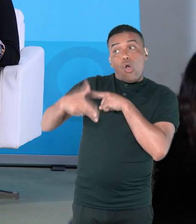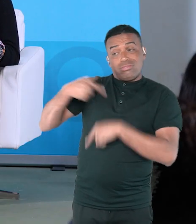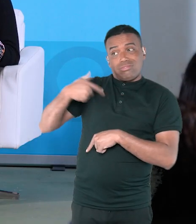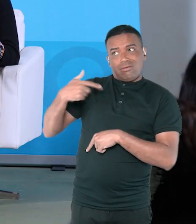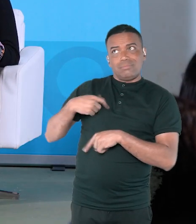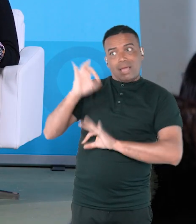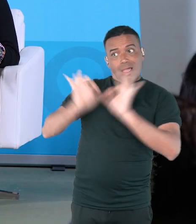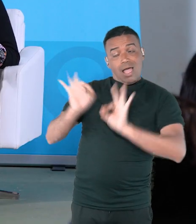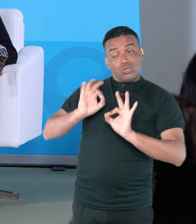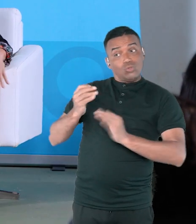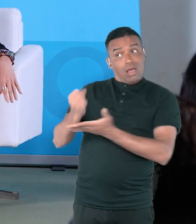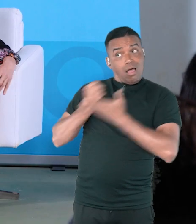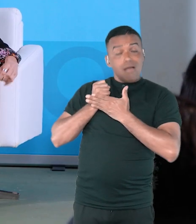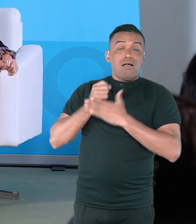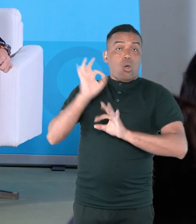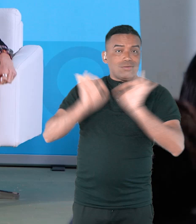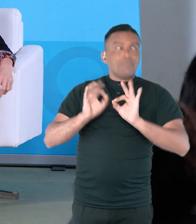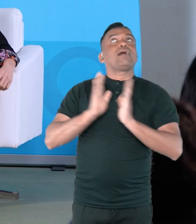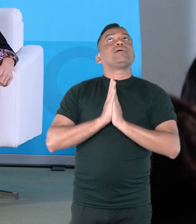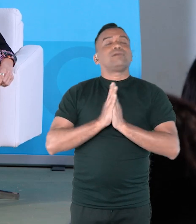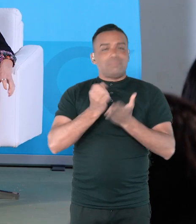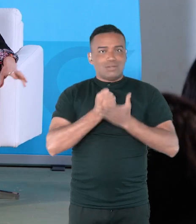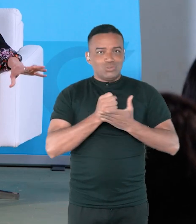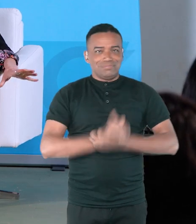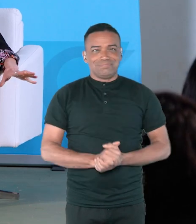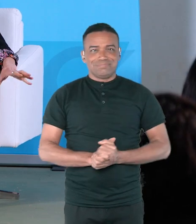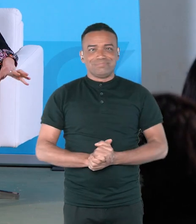me ordena. Mas é assim, ó.